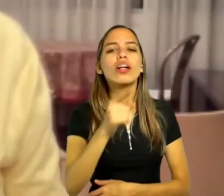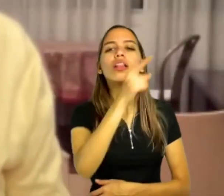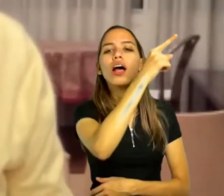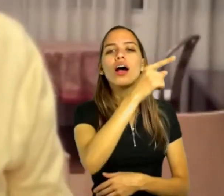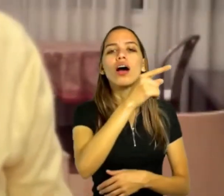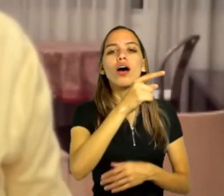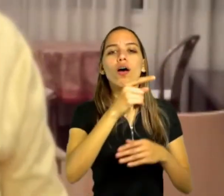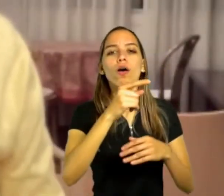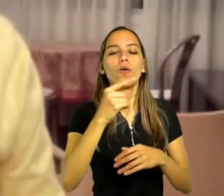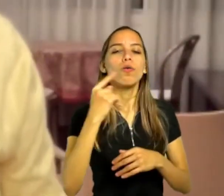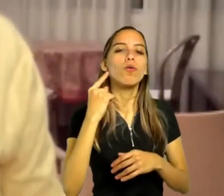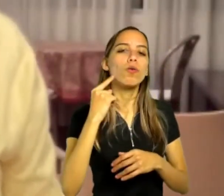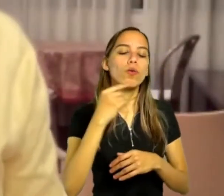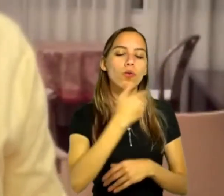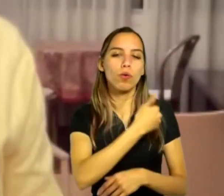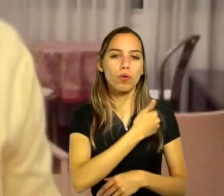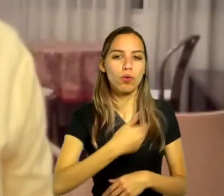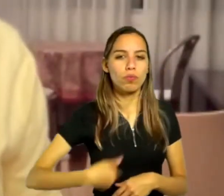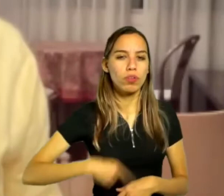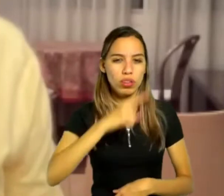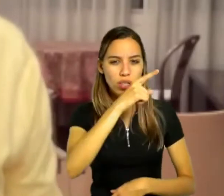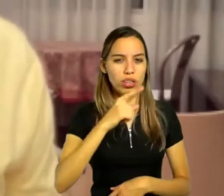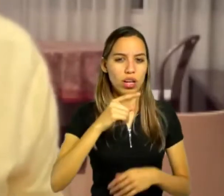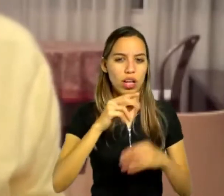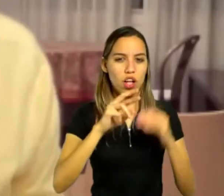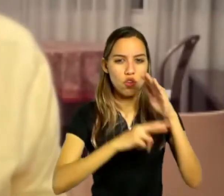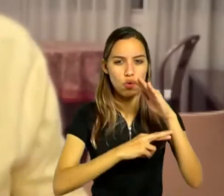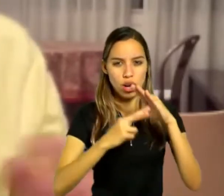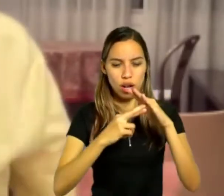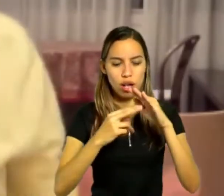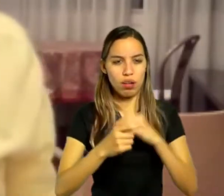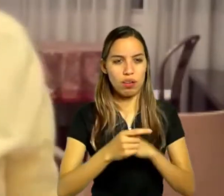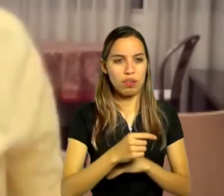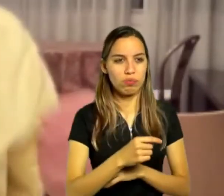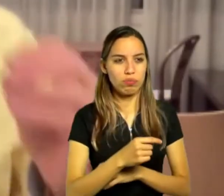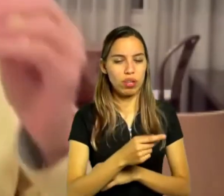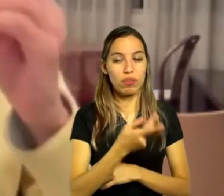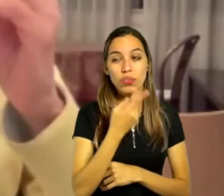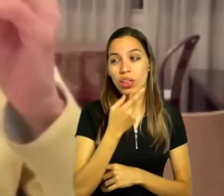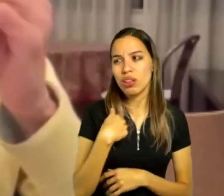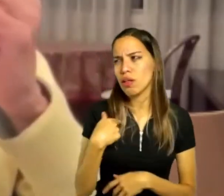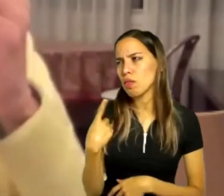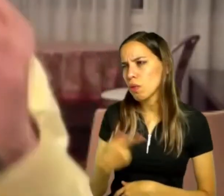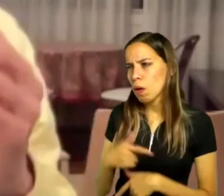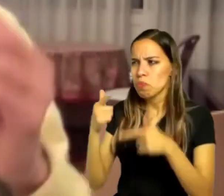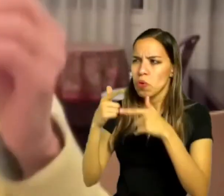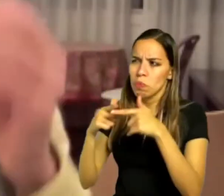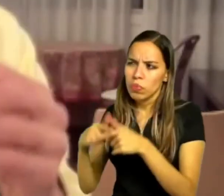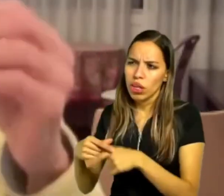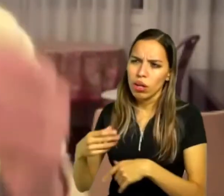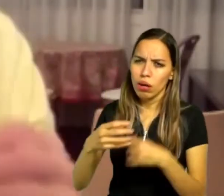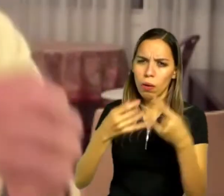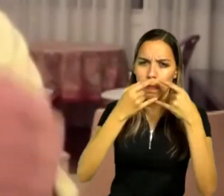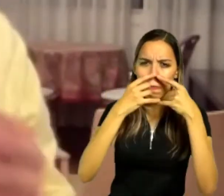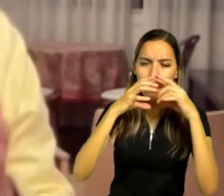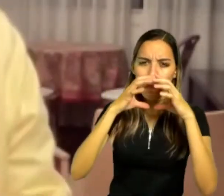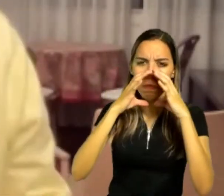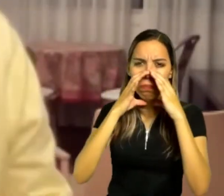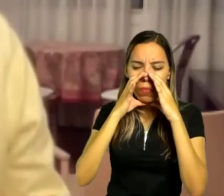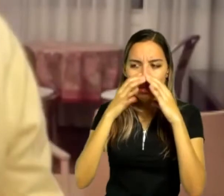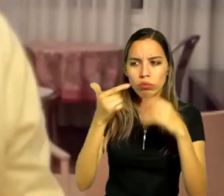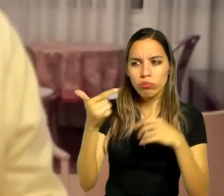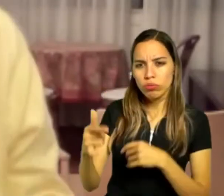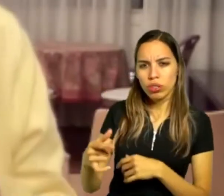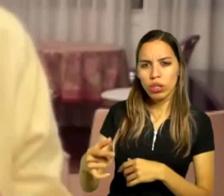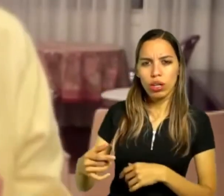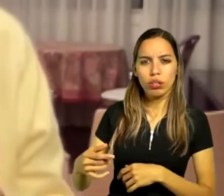que faltam respiradores, faltam máscaras, faltam tudo. Olha, eu tive a noção do que dá para fazer com 1